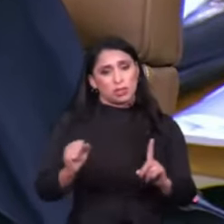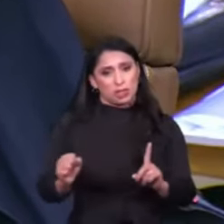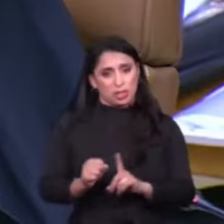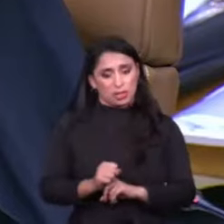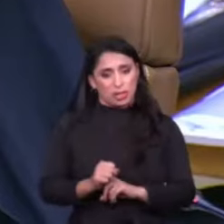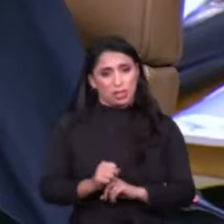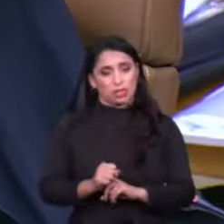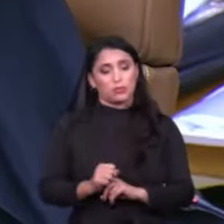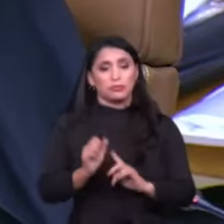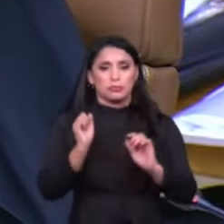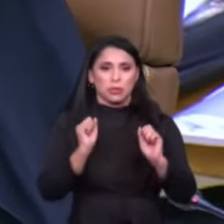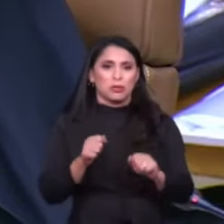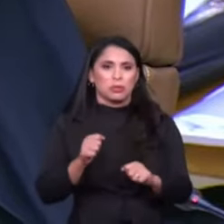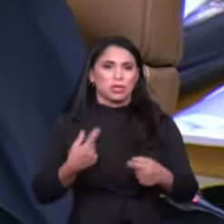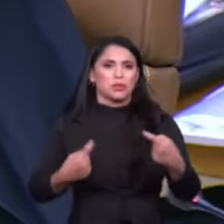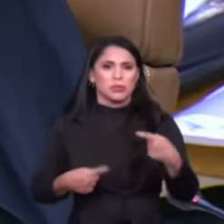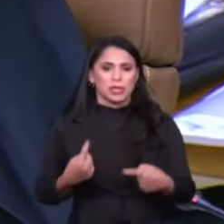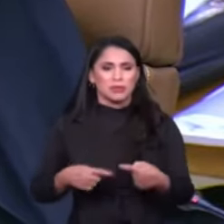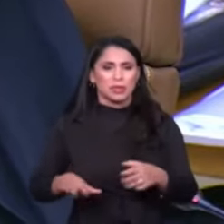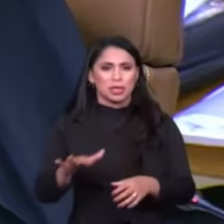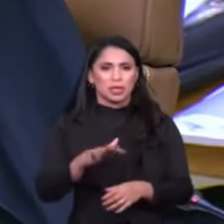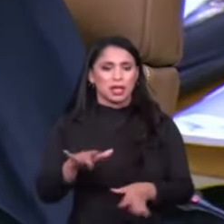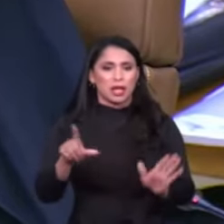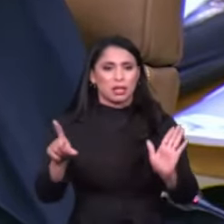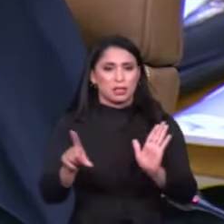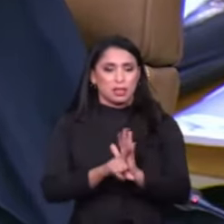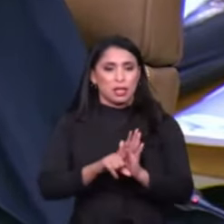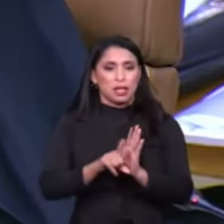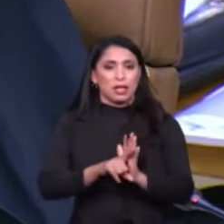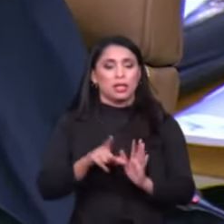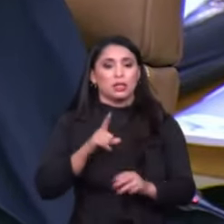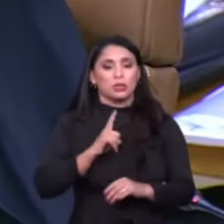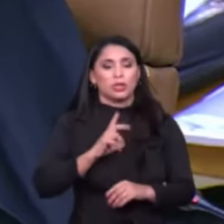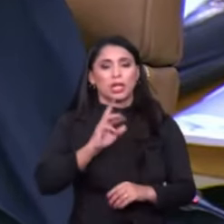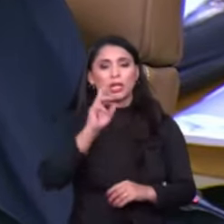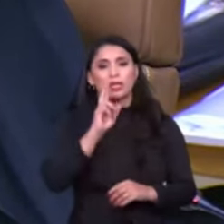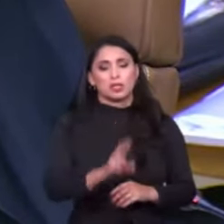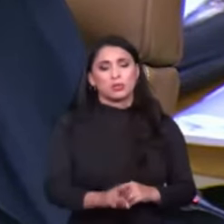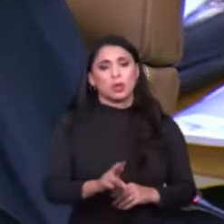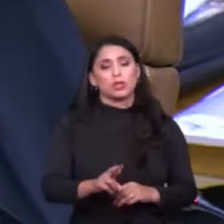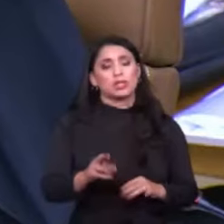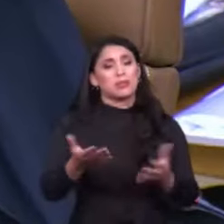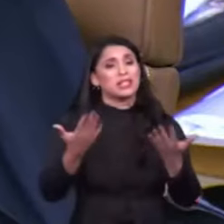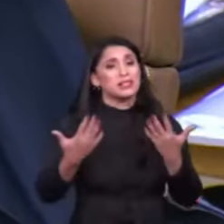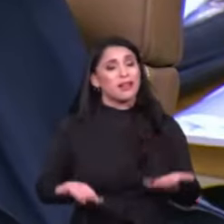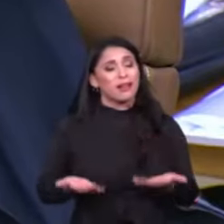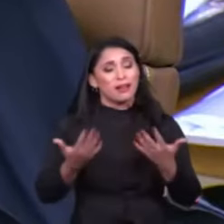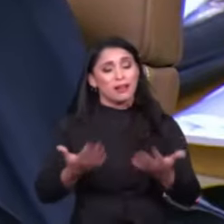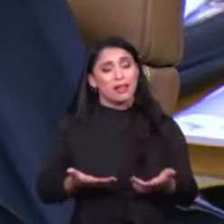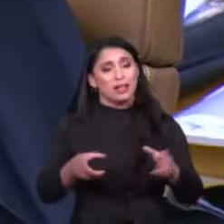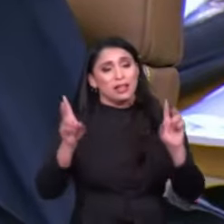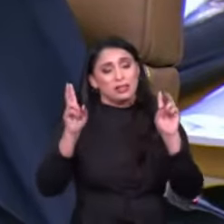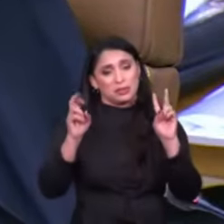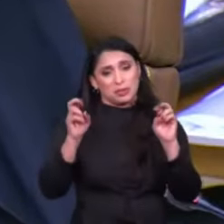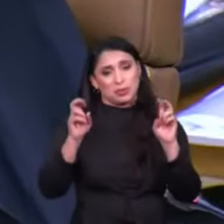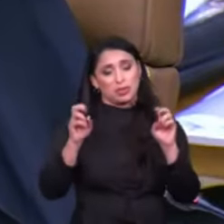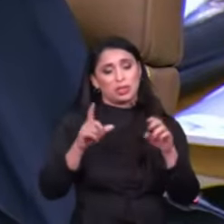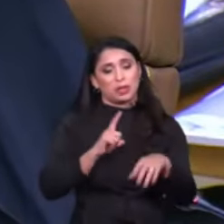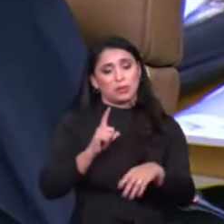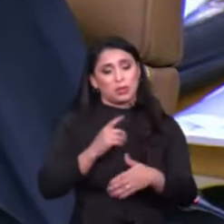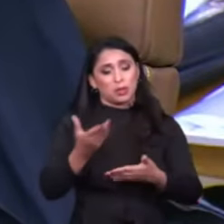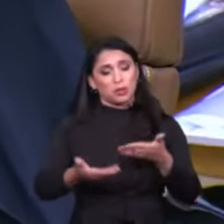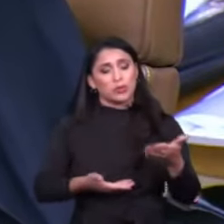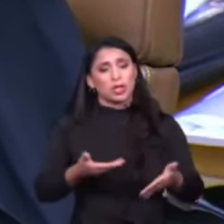que se pode debater no plano legislativo a busca por soluções ainda mais brandas para a questão, isto é, um tratamento